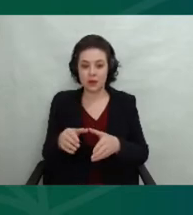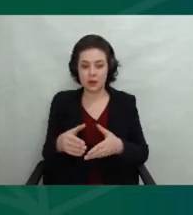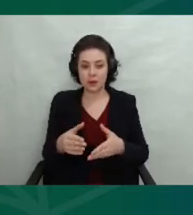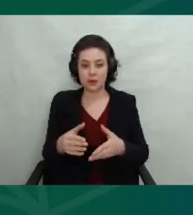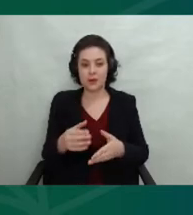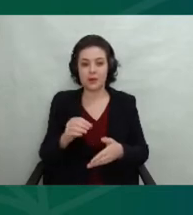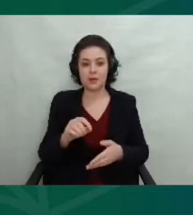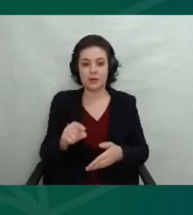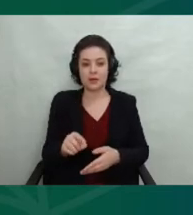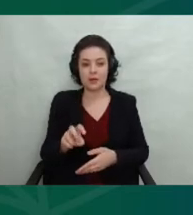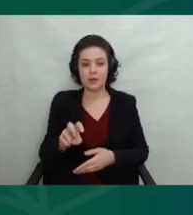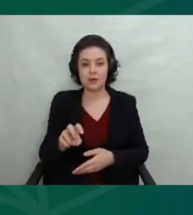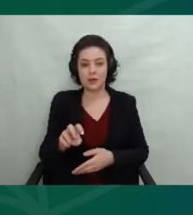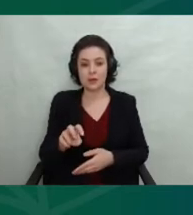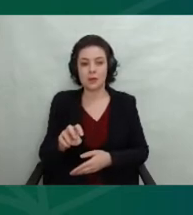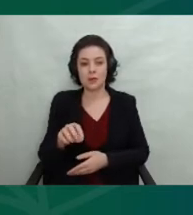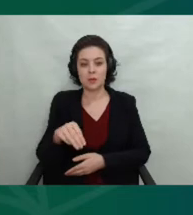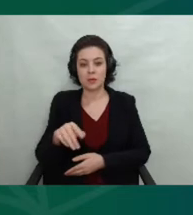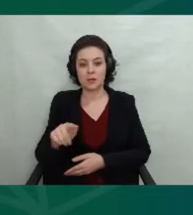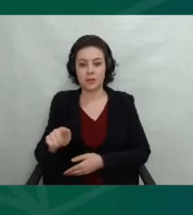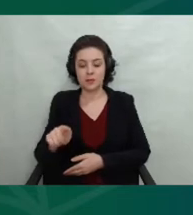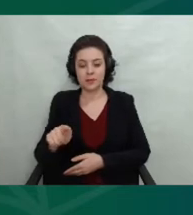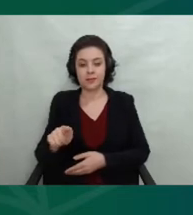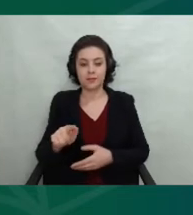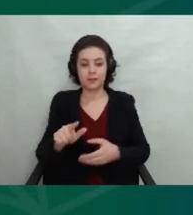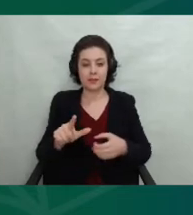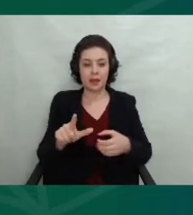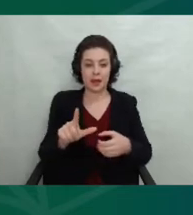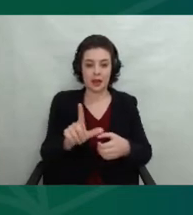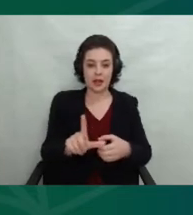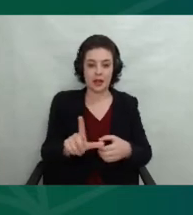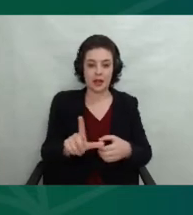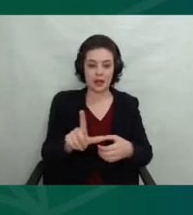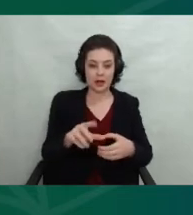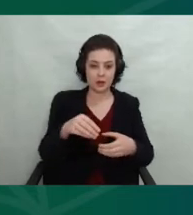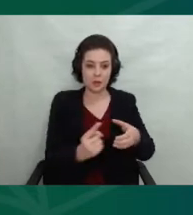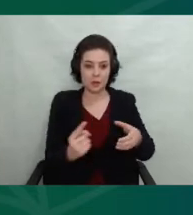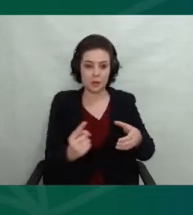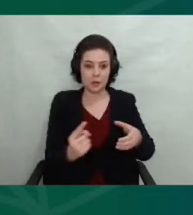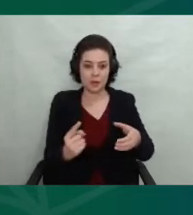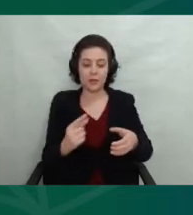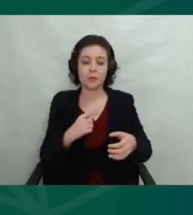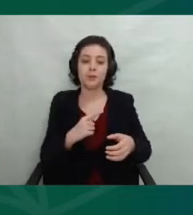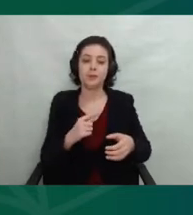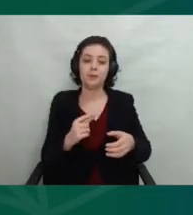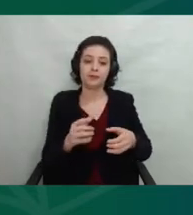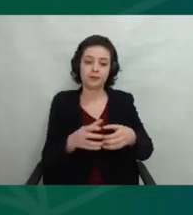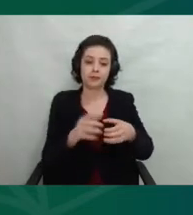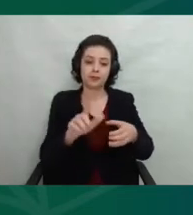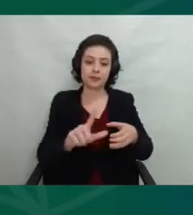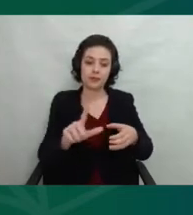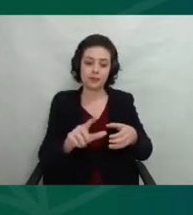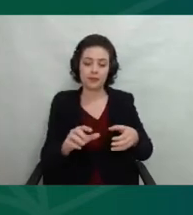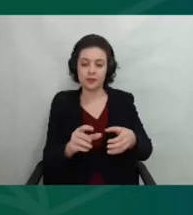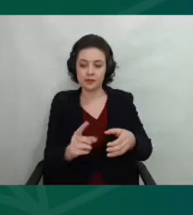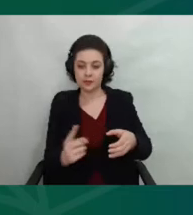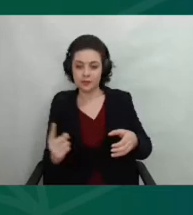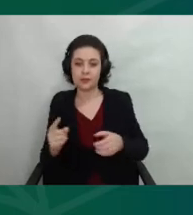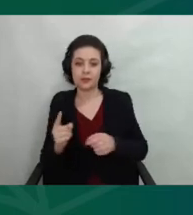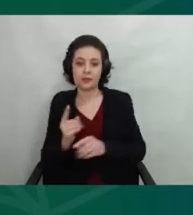0,5 microgramas por litro. E viram que nessas concentrações, esse corante era capaz